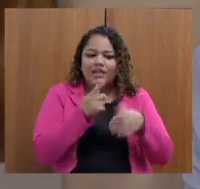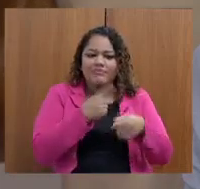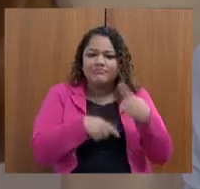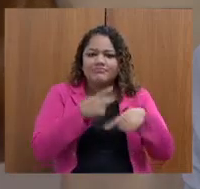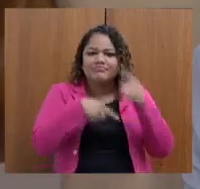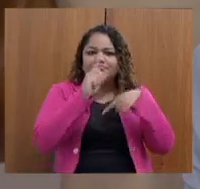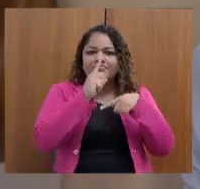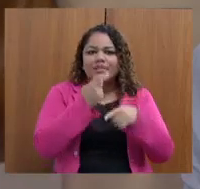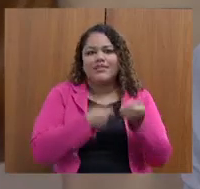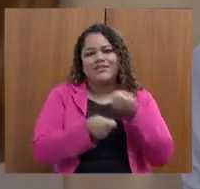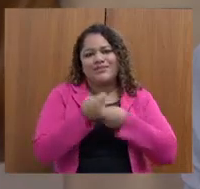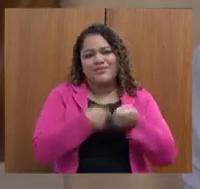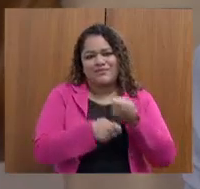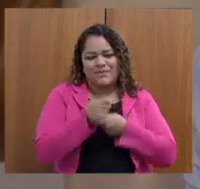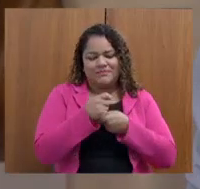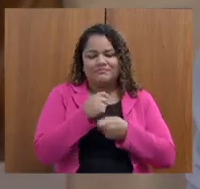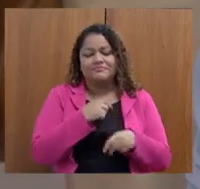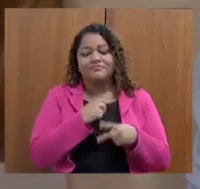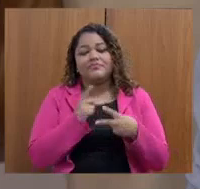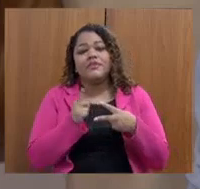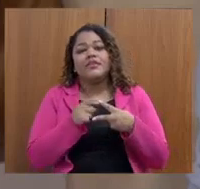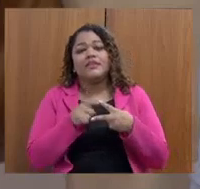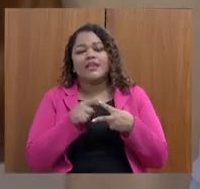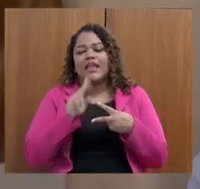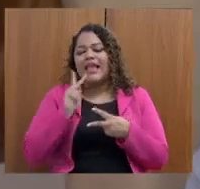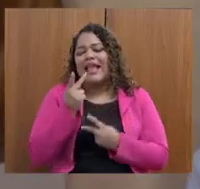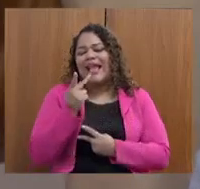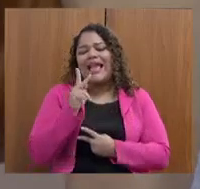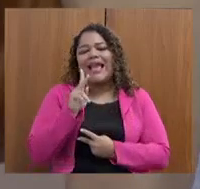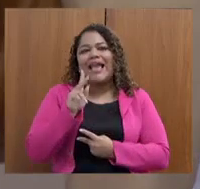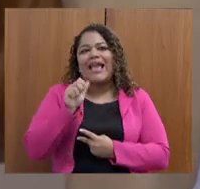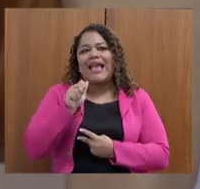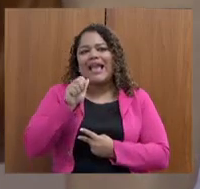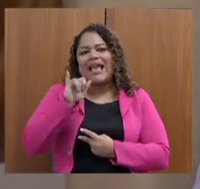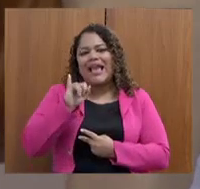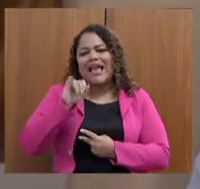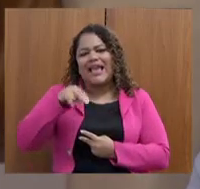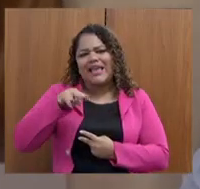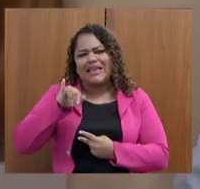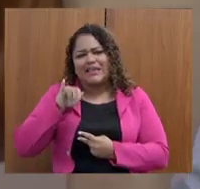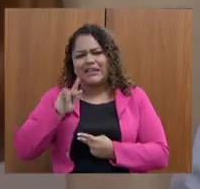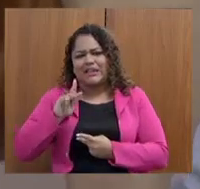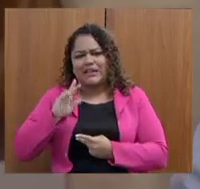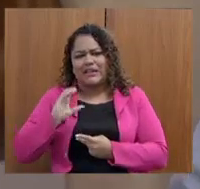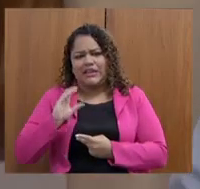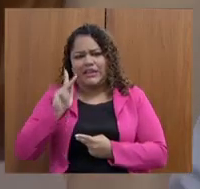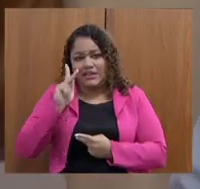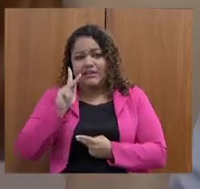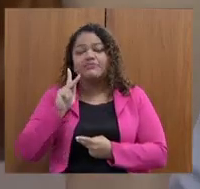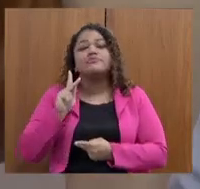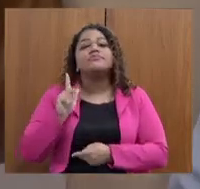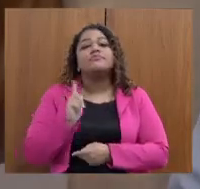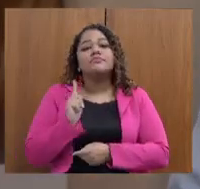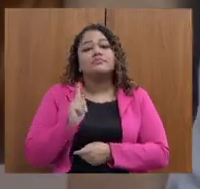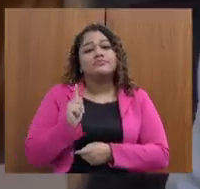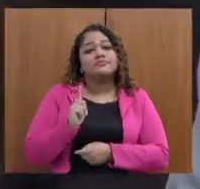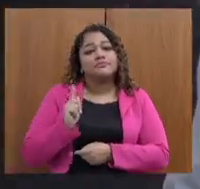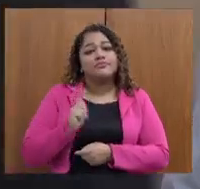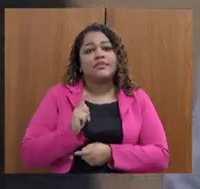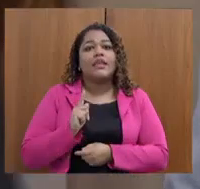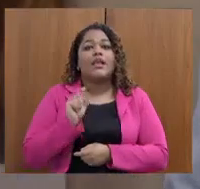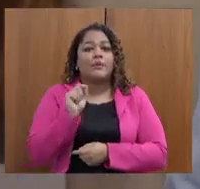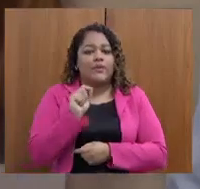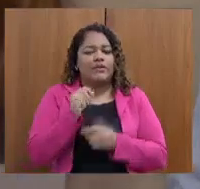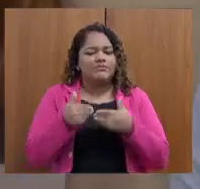a Heineken eu vou mostrar mais para frente nós temos aí eh segundo dados do sindiserv